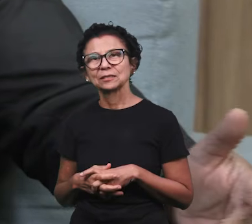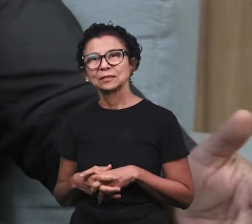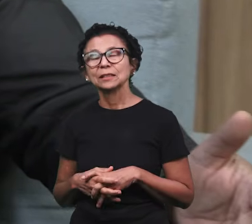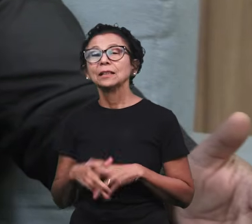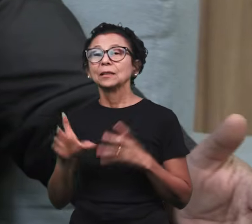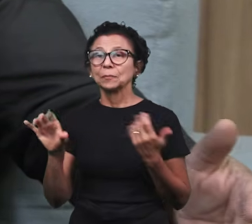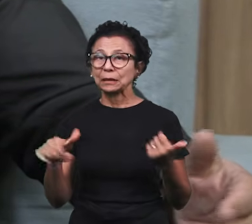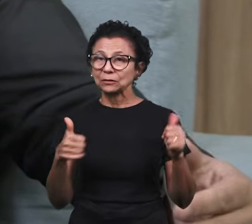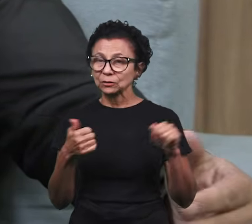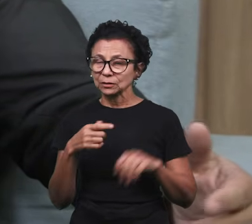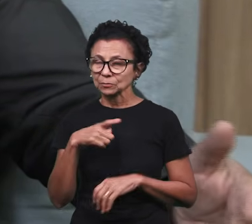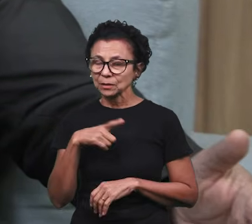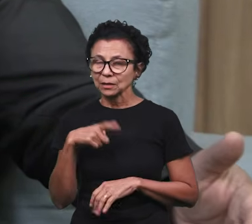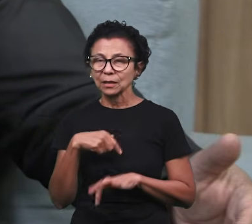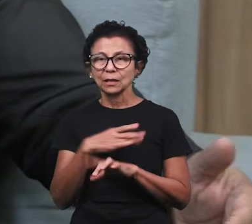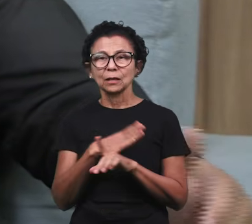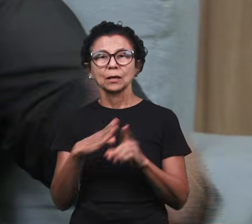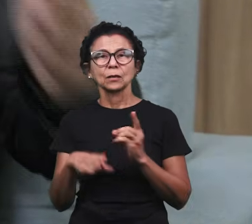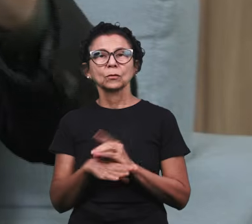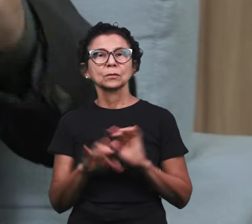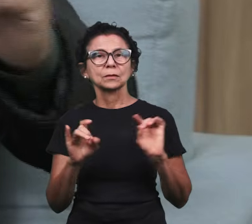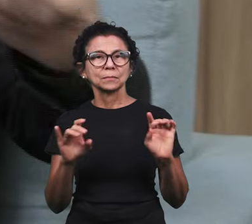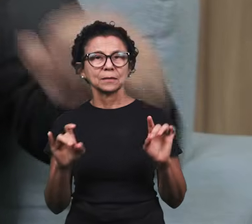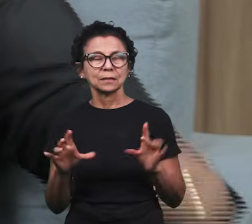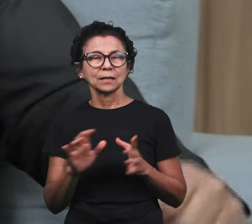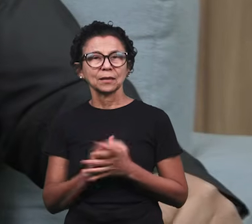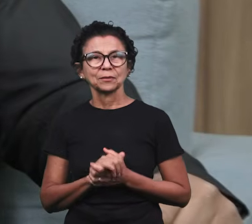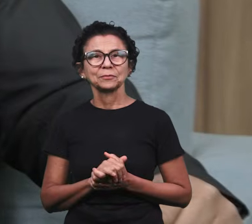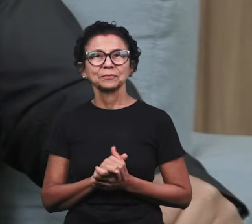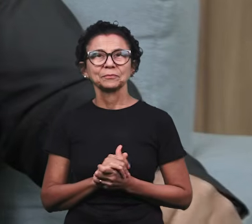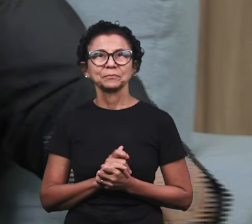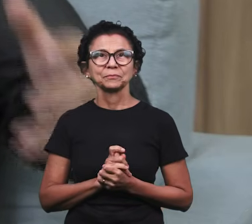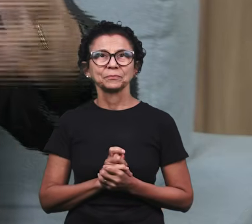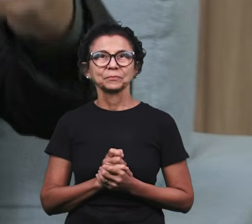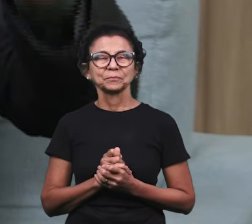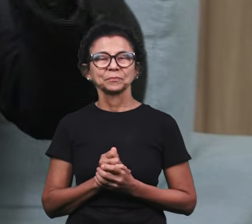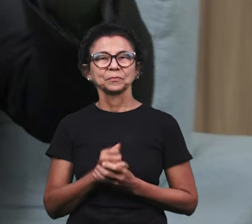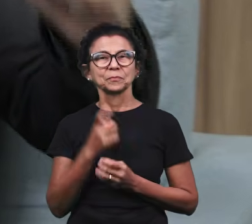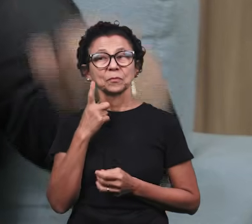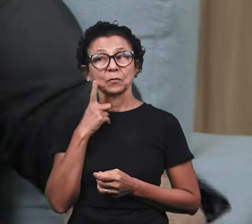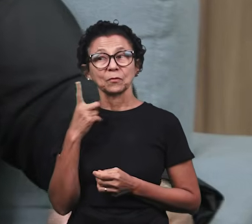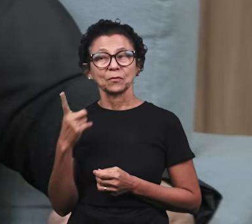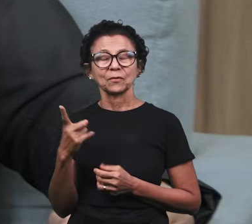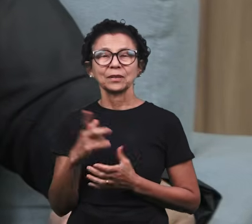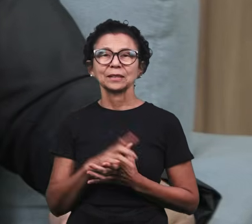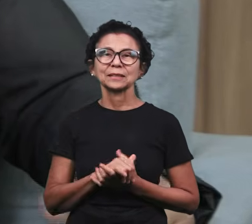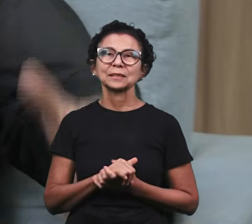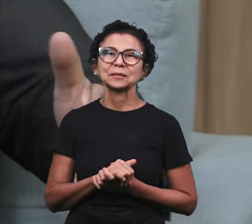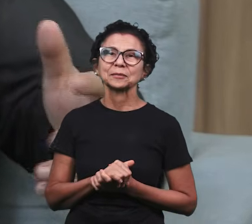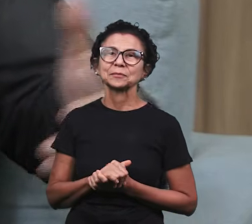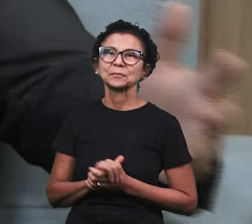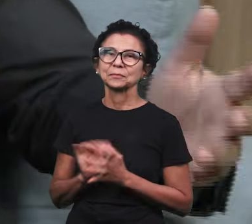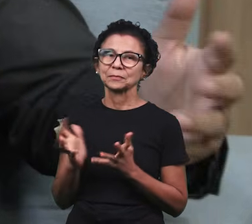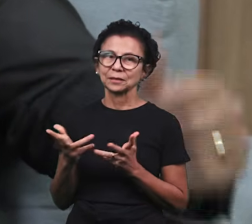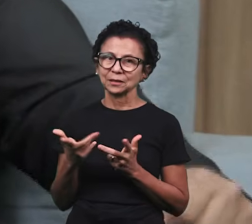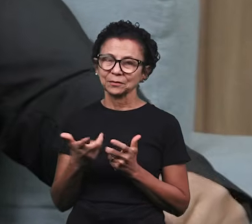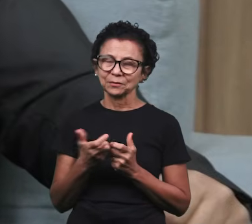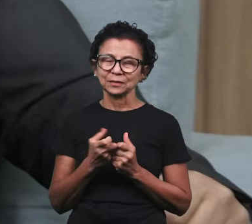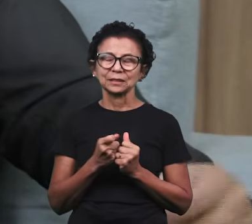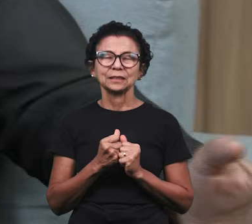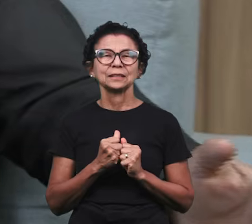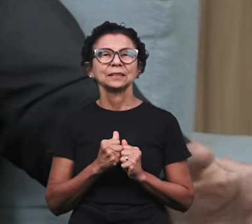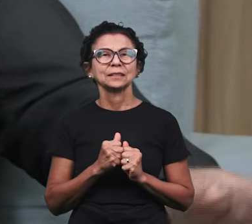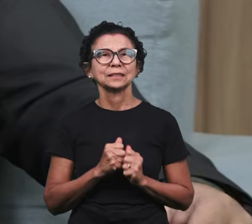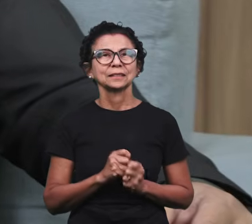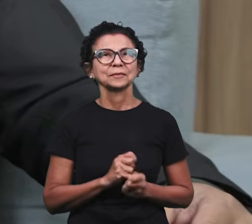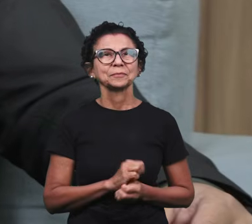Tem batismos também, tem cultos especiais. Vai assistindo aí. Vai contemplando aí essa beleza, essa maravilha que são os nossos mais